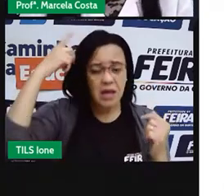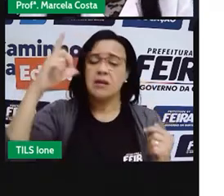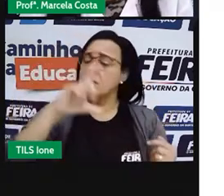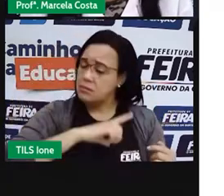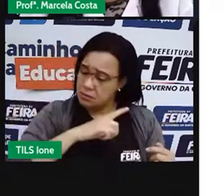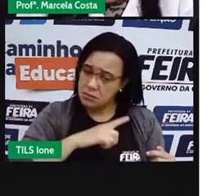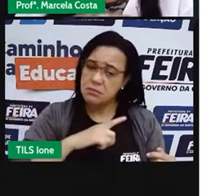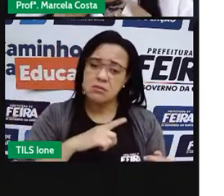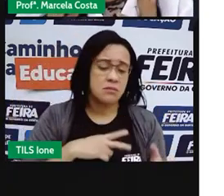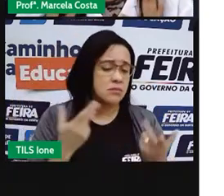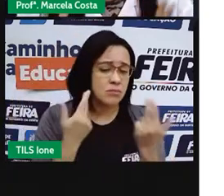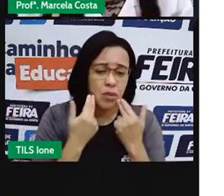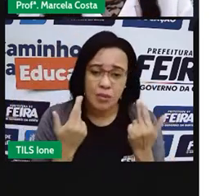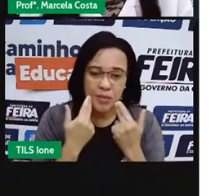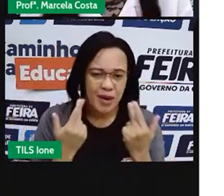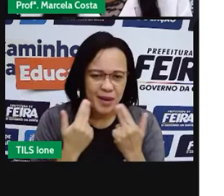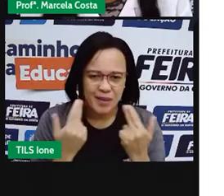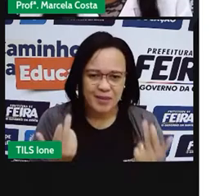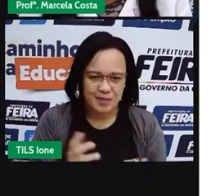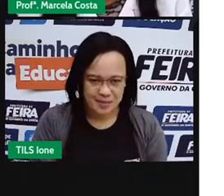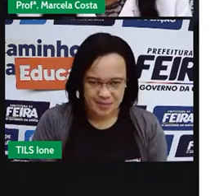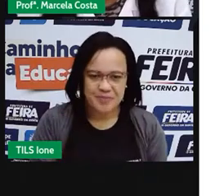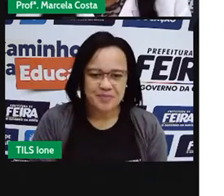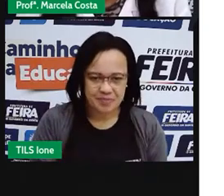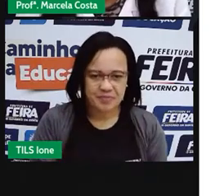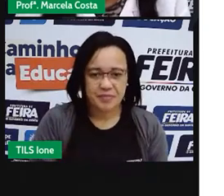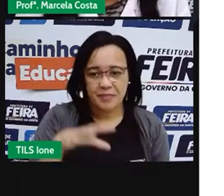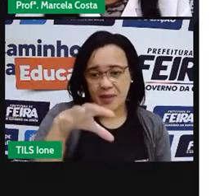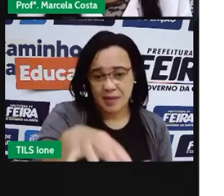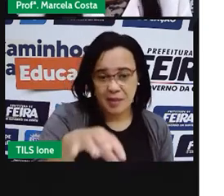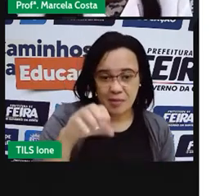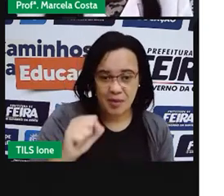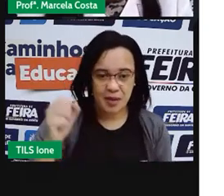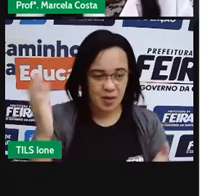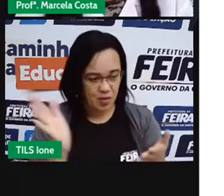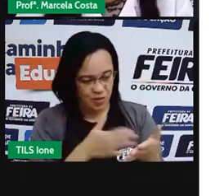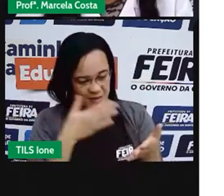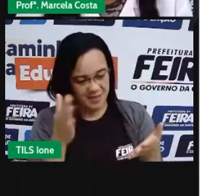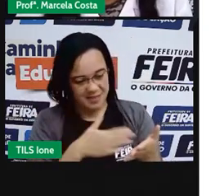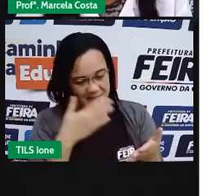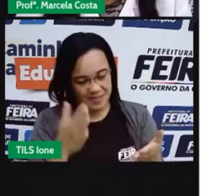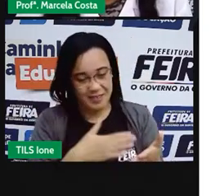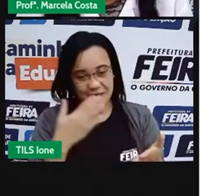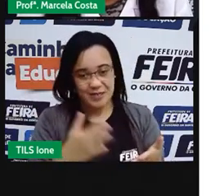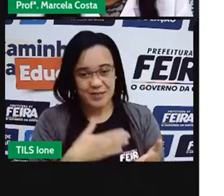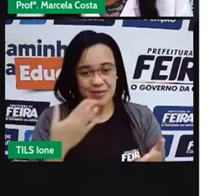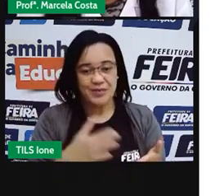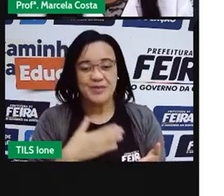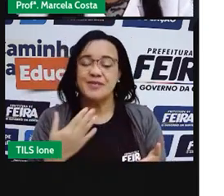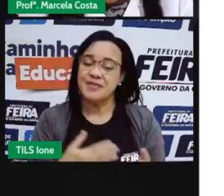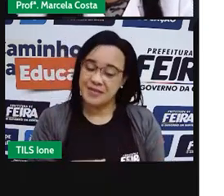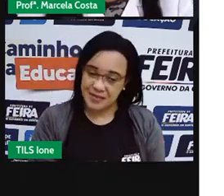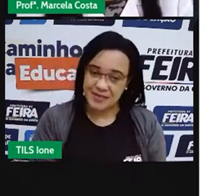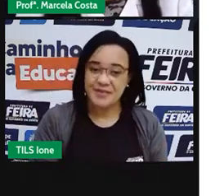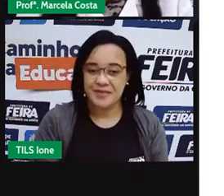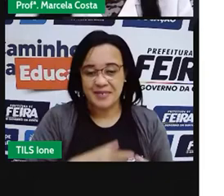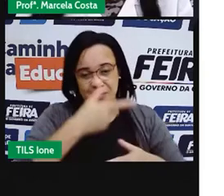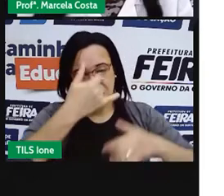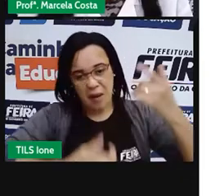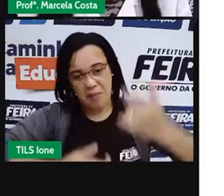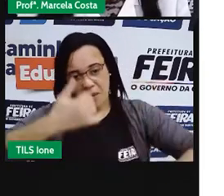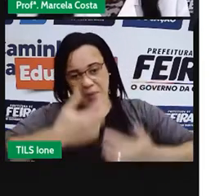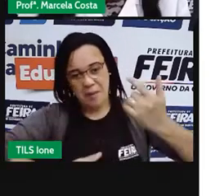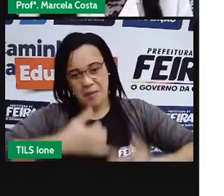um momento que ele pegou um livro na biblioteca onde tinha esses segredos. Ele